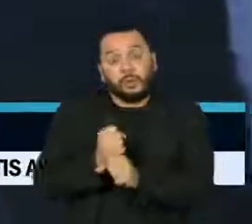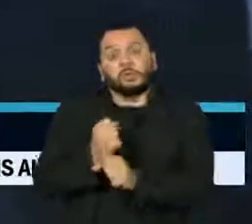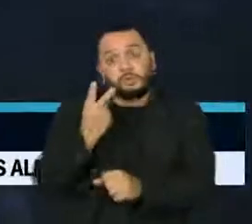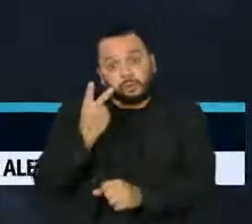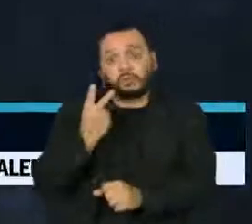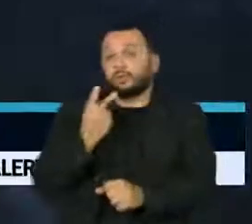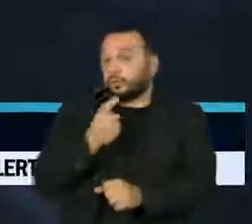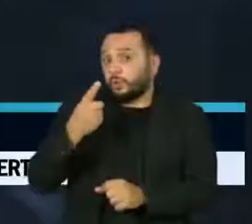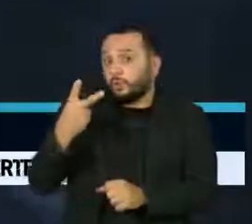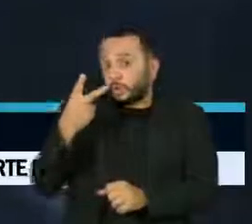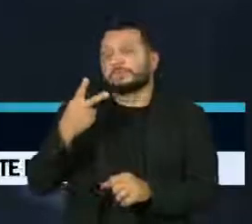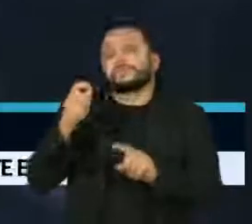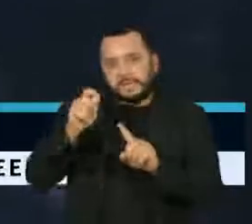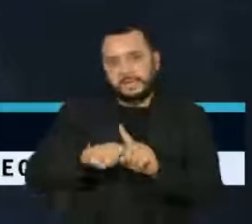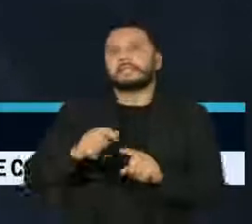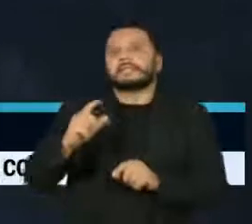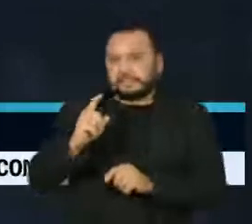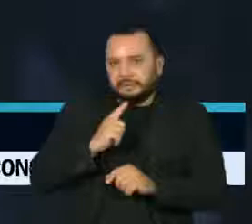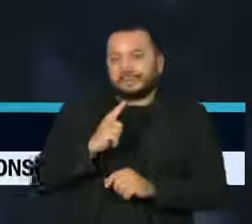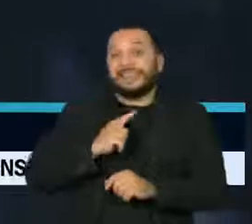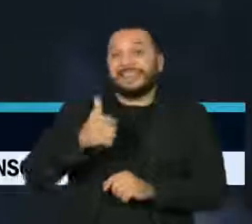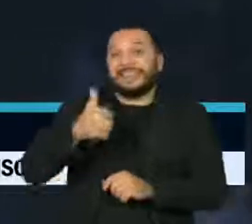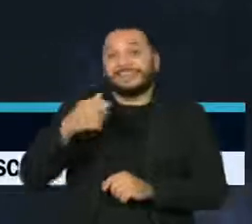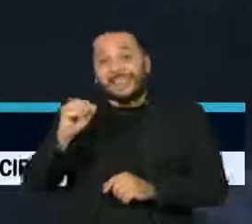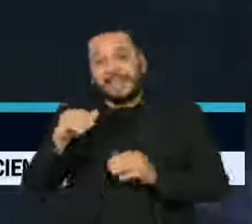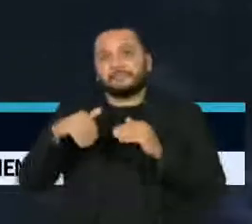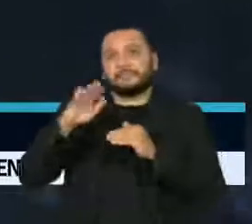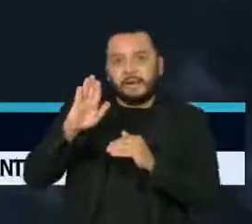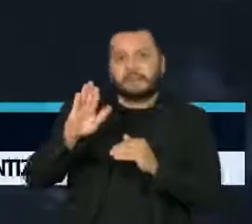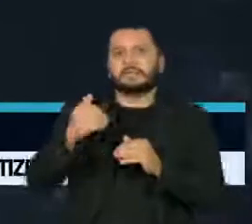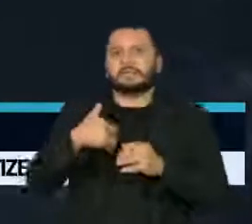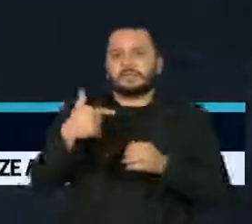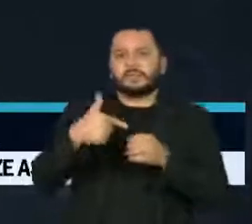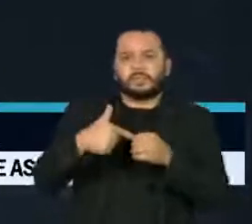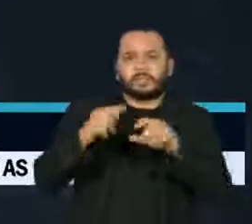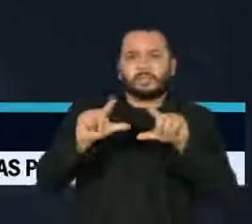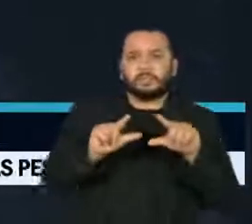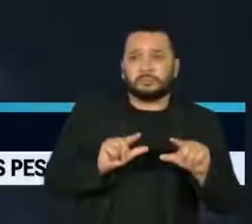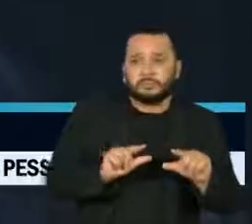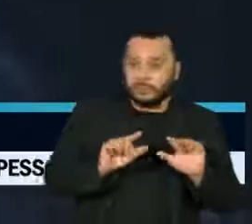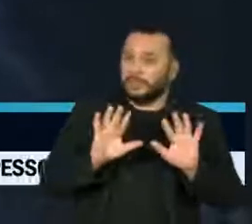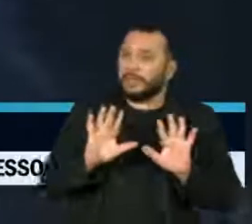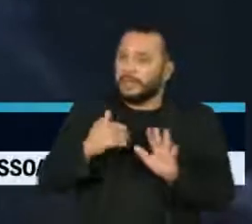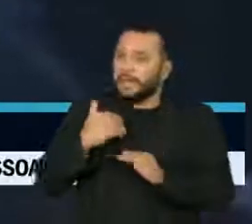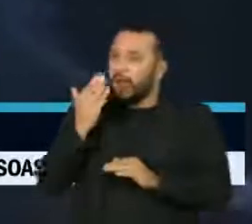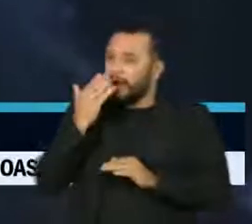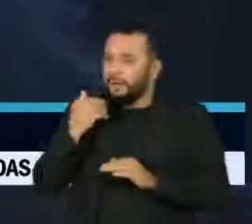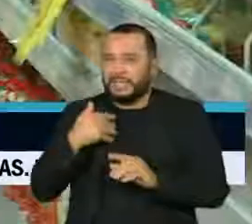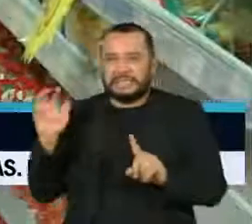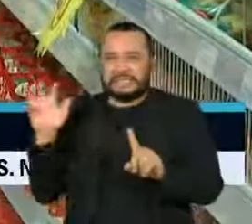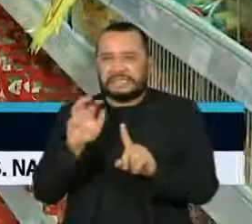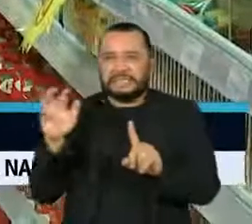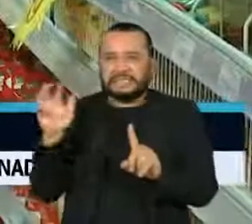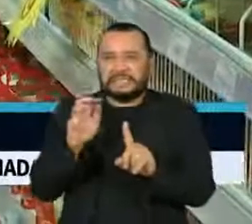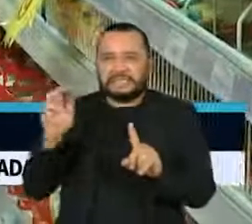dígitos, segundo os cálculos do IBGE. Os combustíveis deram um pequeno alívio, mas os alimentos voltaram a pressionar o índice.